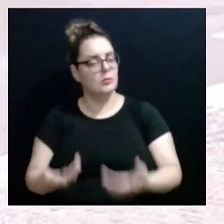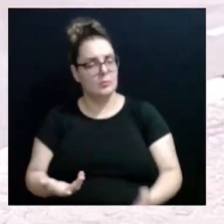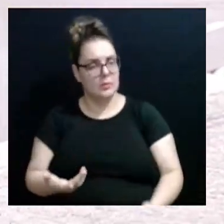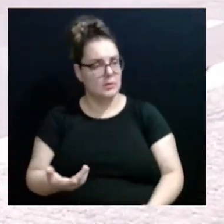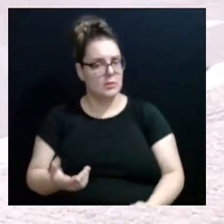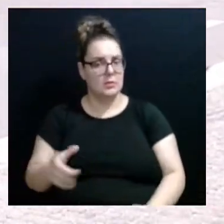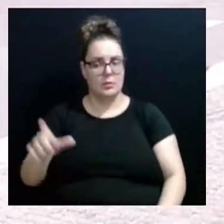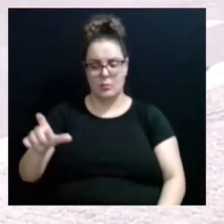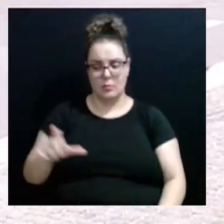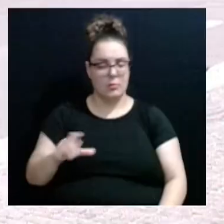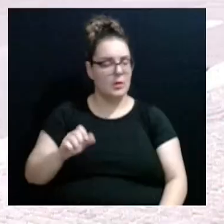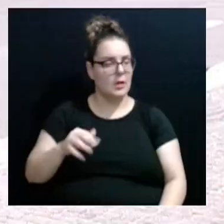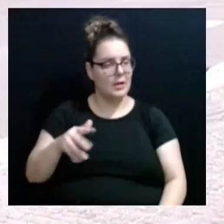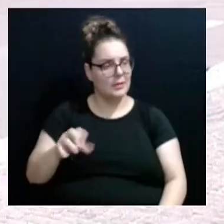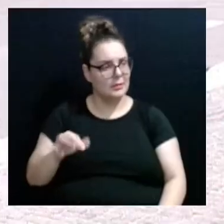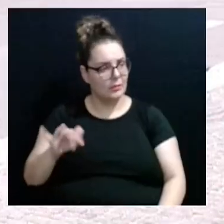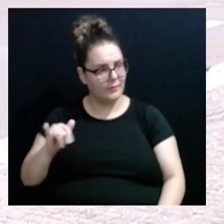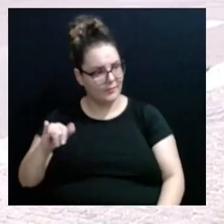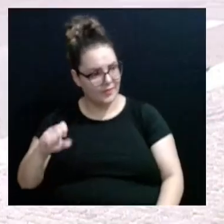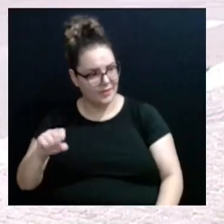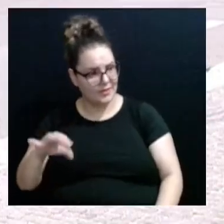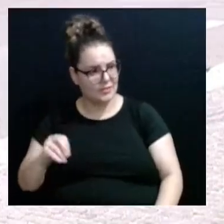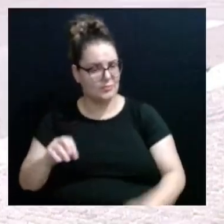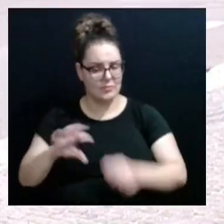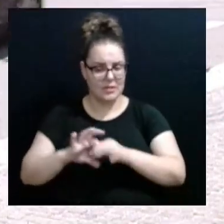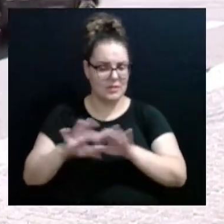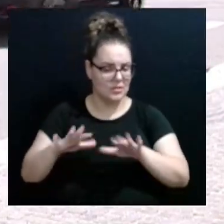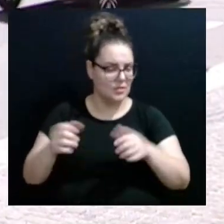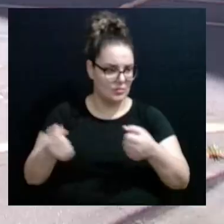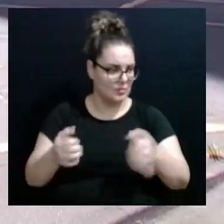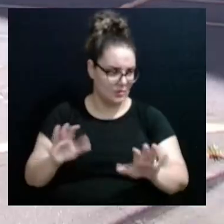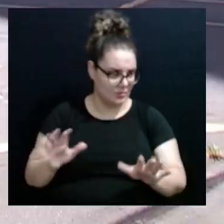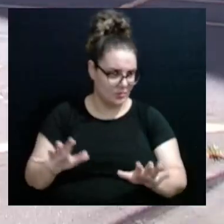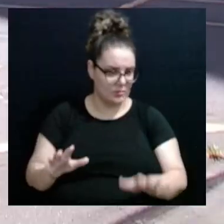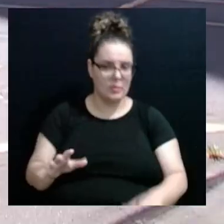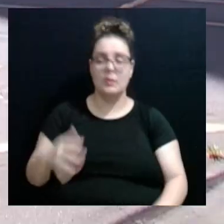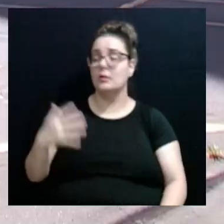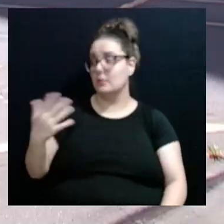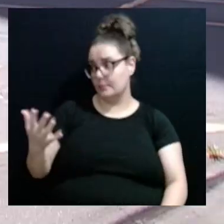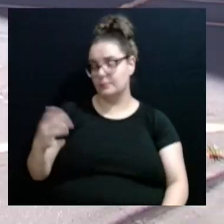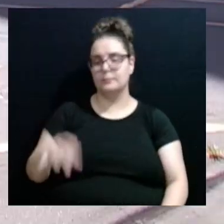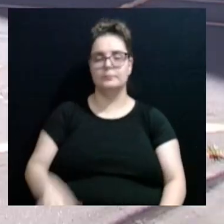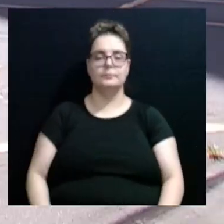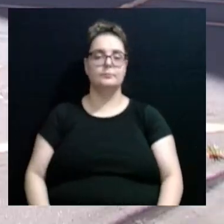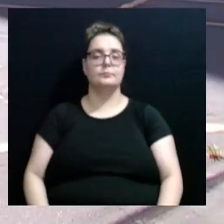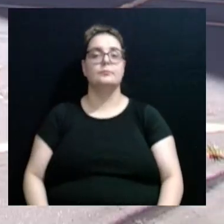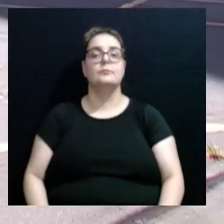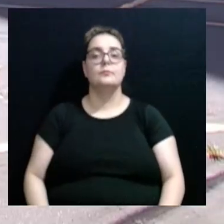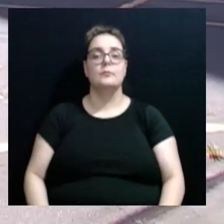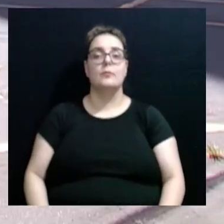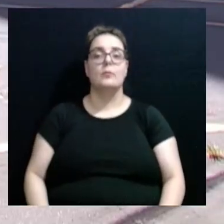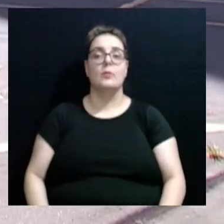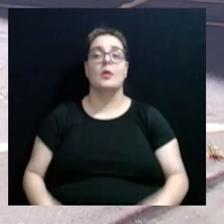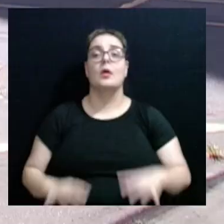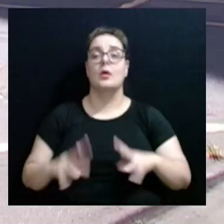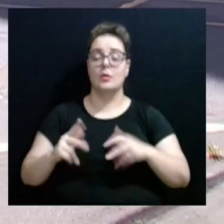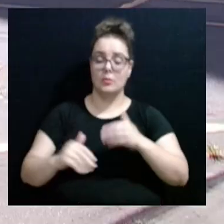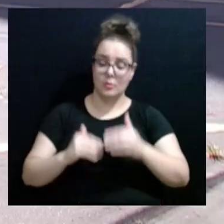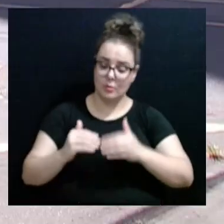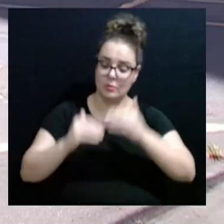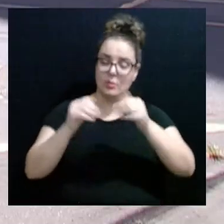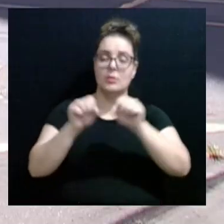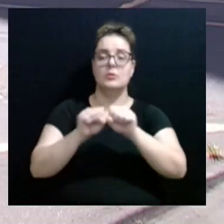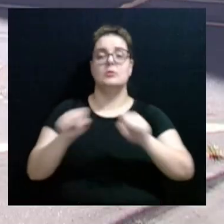como que funciona para deixar no carro, não? Não, então vamos lá. Durante toda essa construção do sistema Zona Azul,